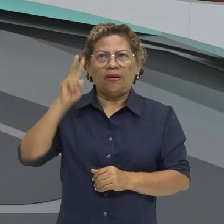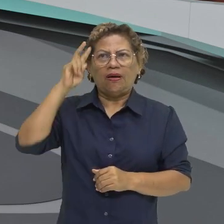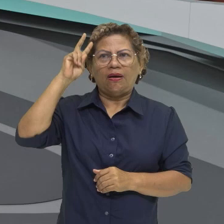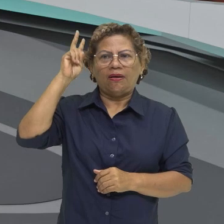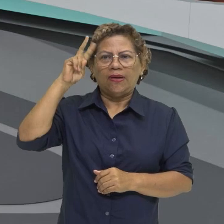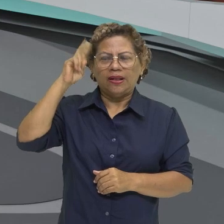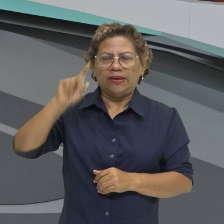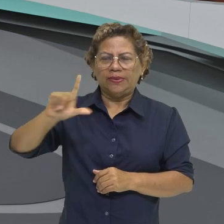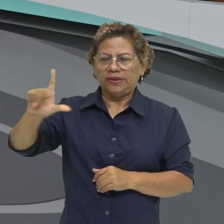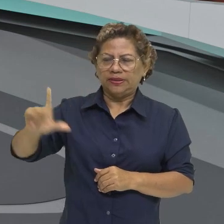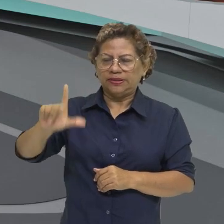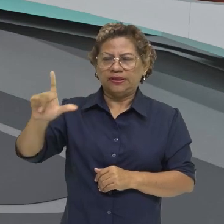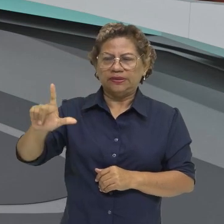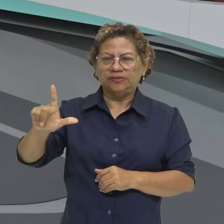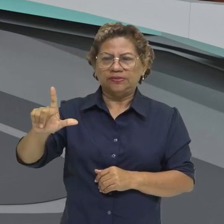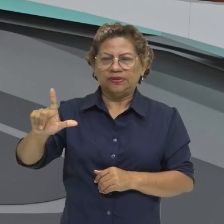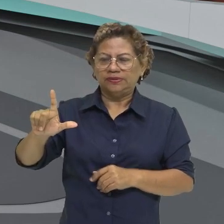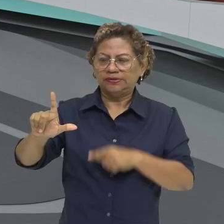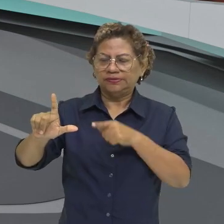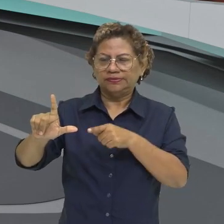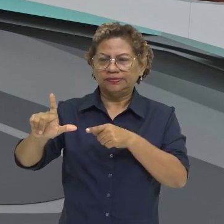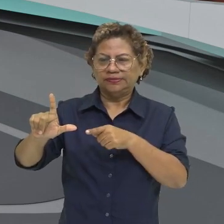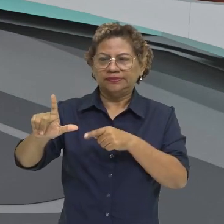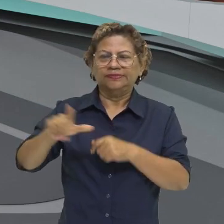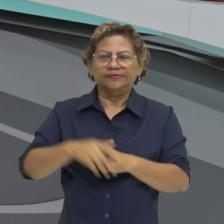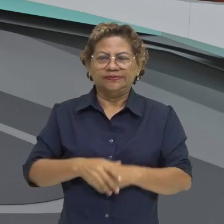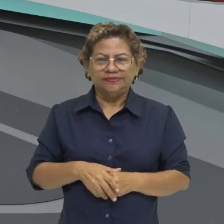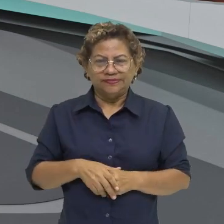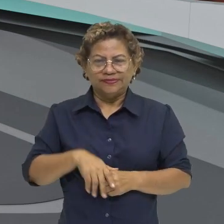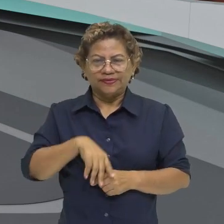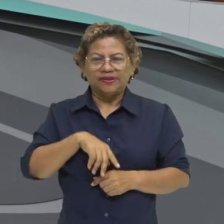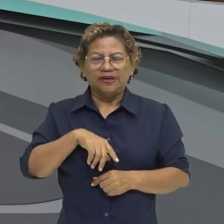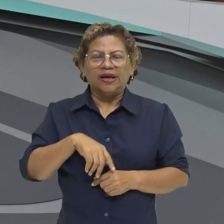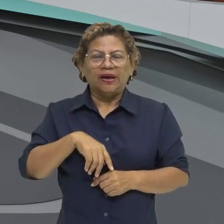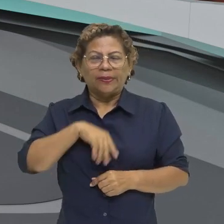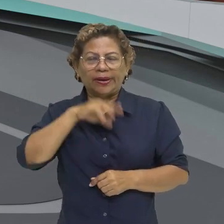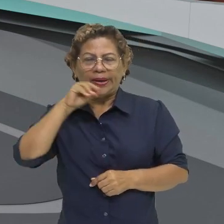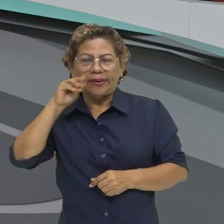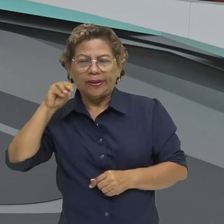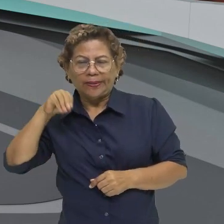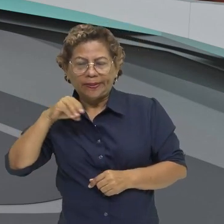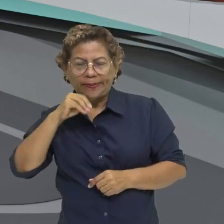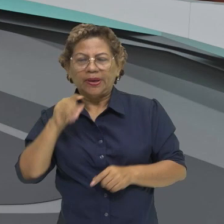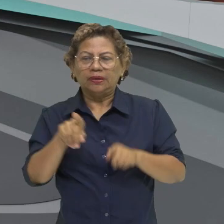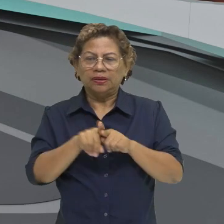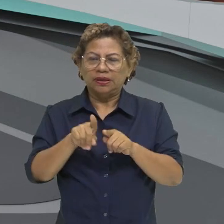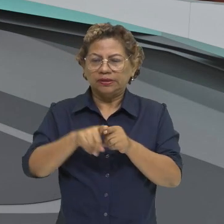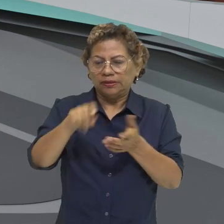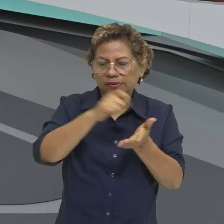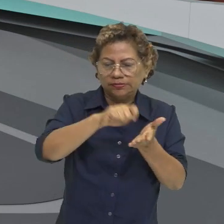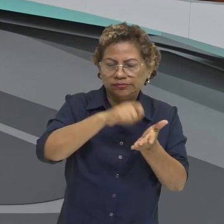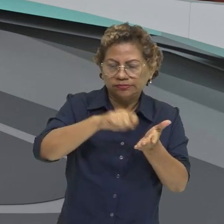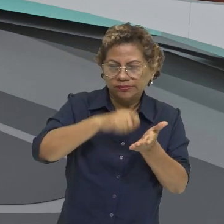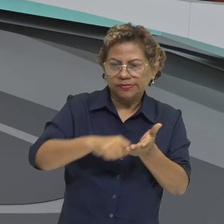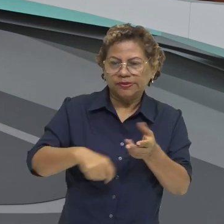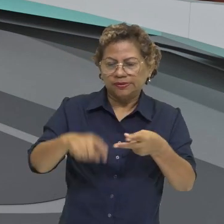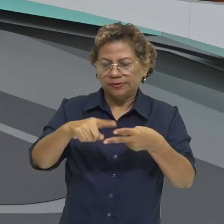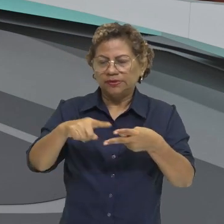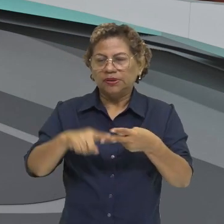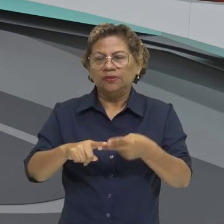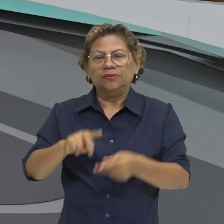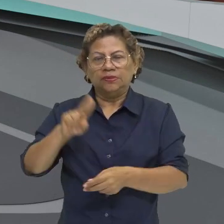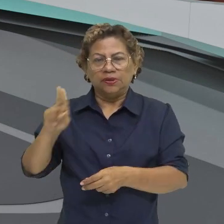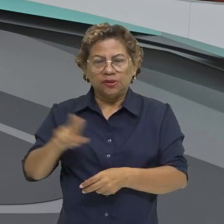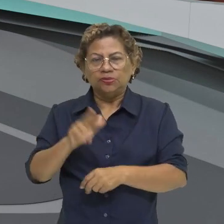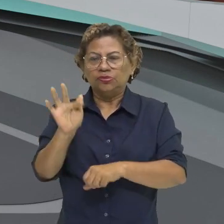primeiros pensamentos que vem é linguagem escrita, poema, né, um soneto. Então, é o uso estético,